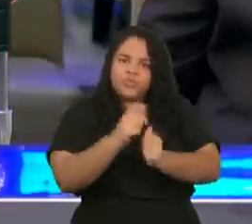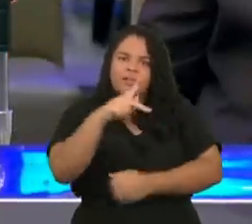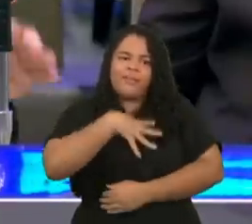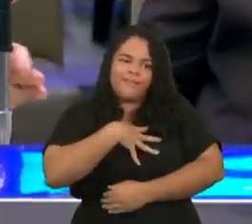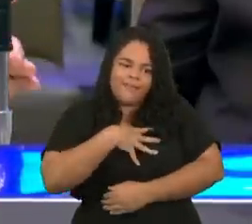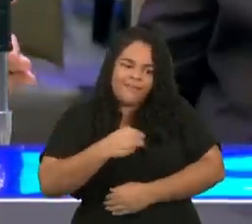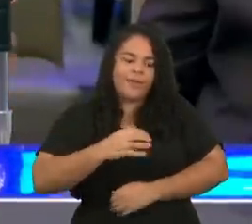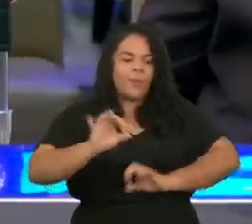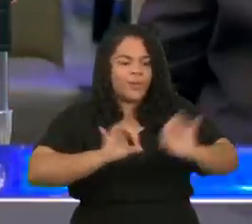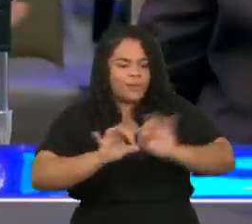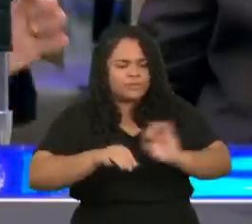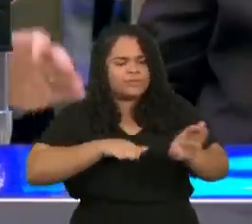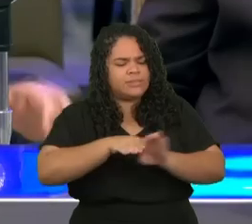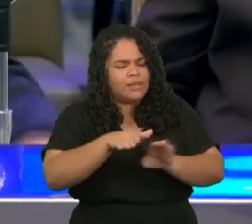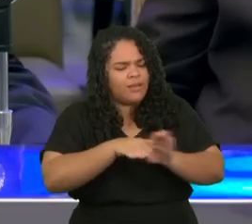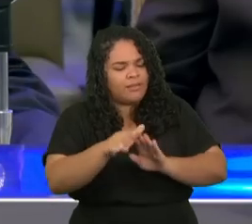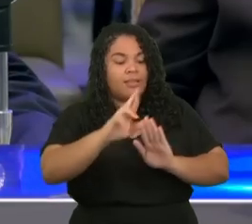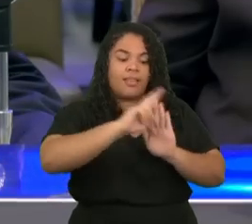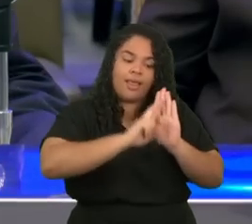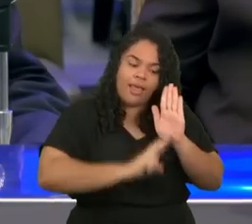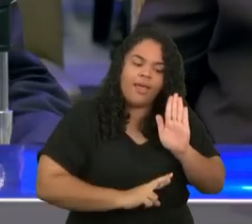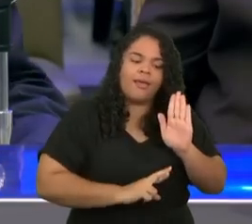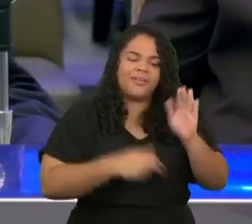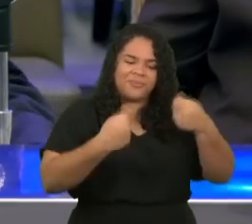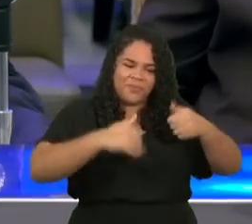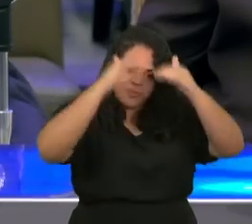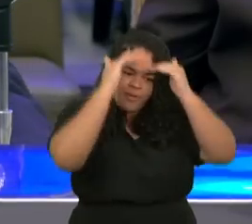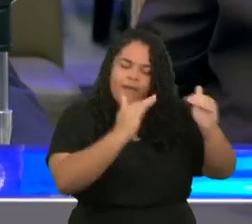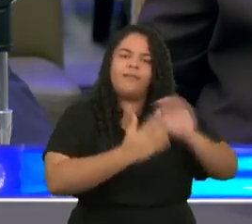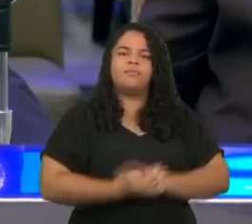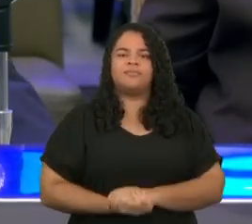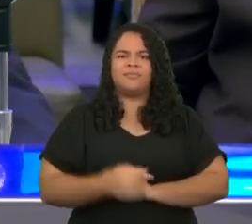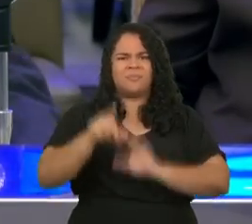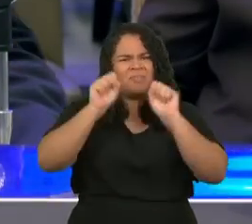limites é todo mundo que pode ser amigo do seu filho não irmão